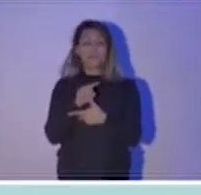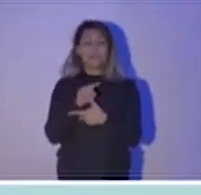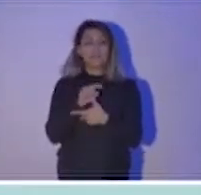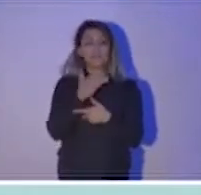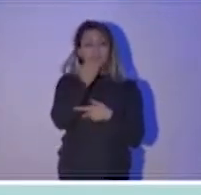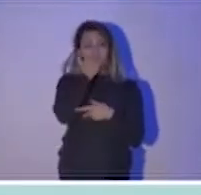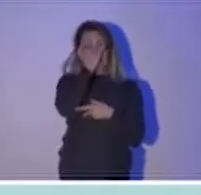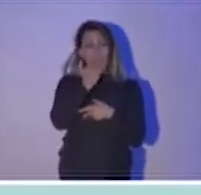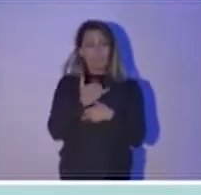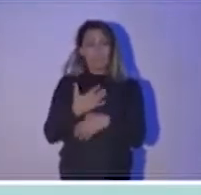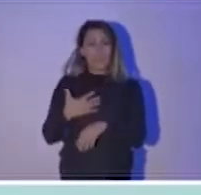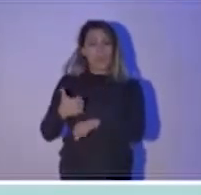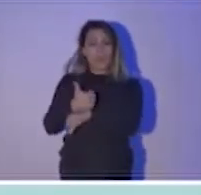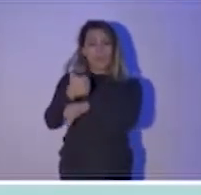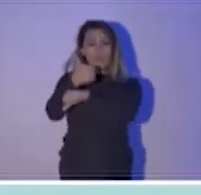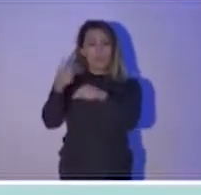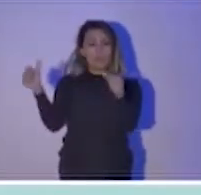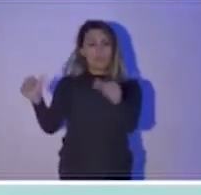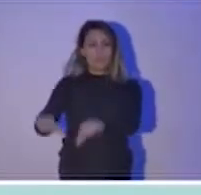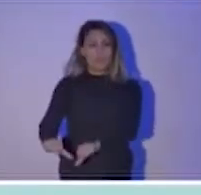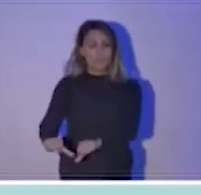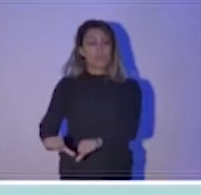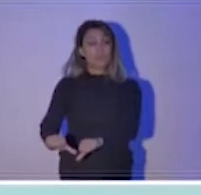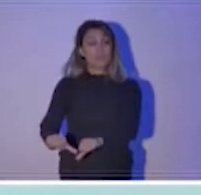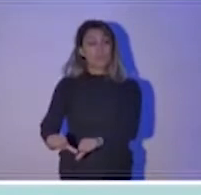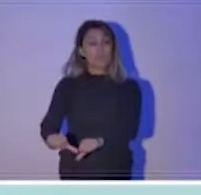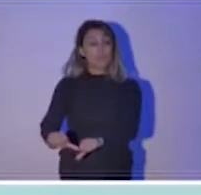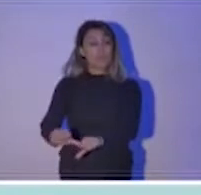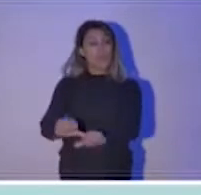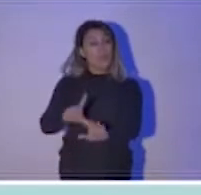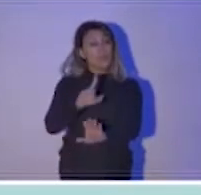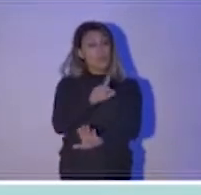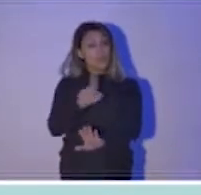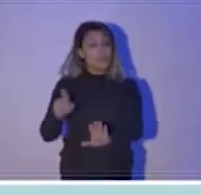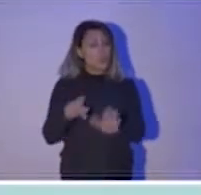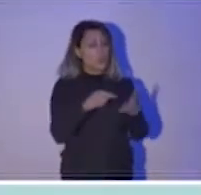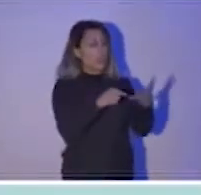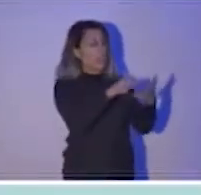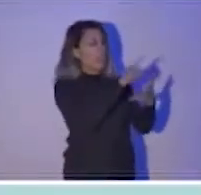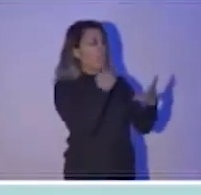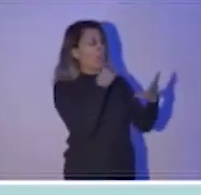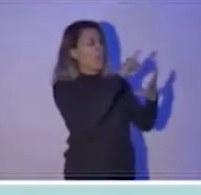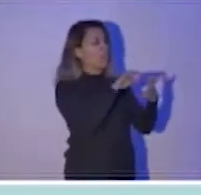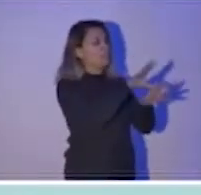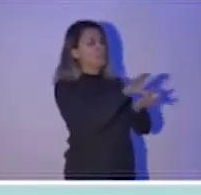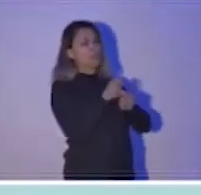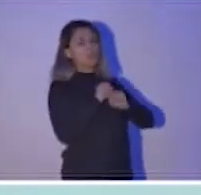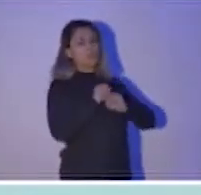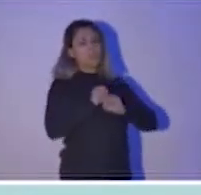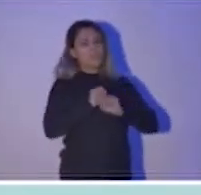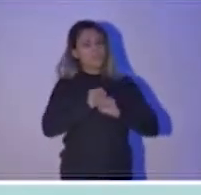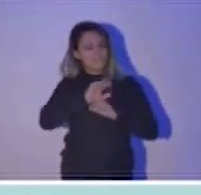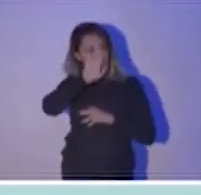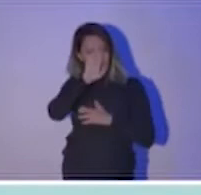isso, porque muitos professores acreditaram nisso. E nós precisamos lembrar que professor inspira